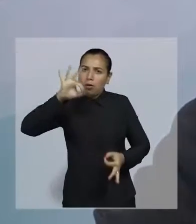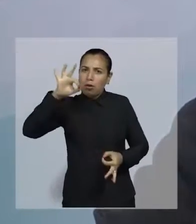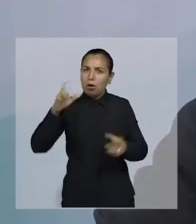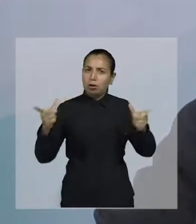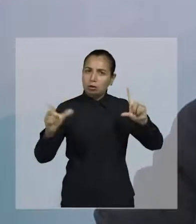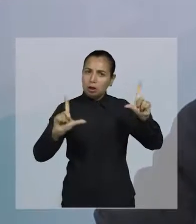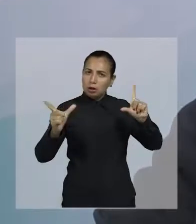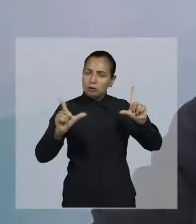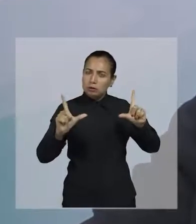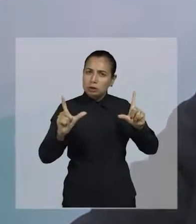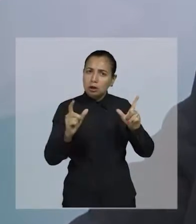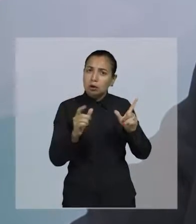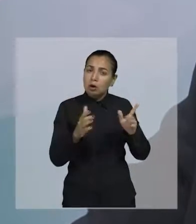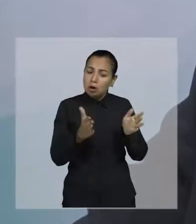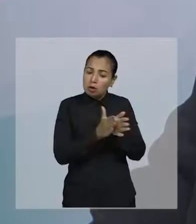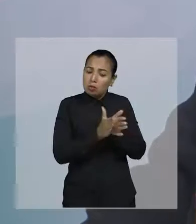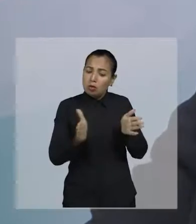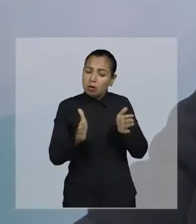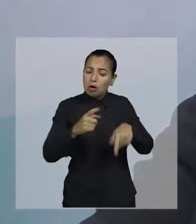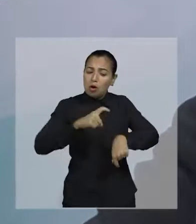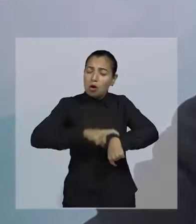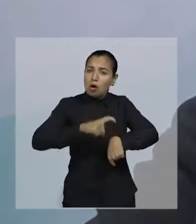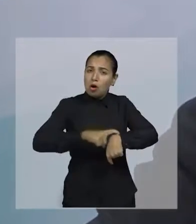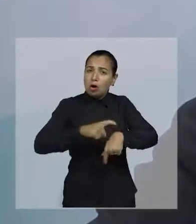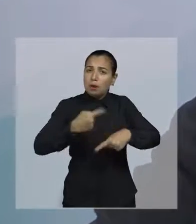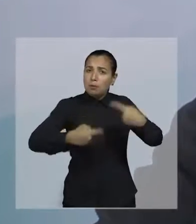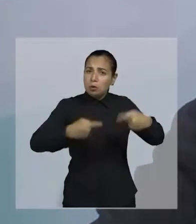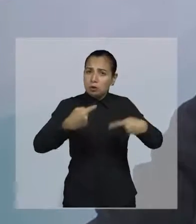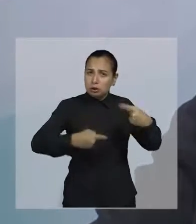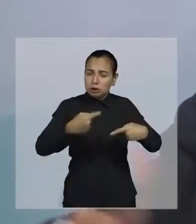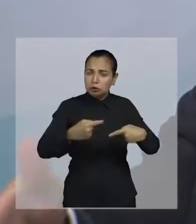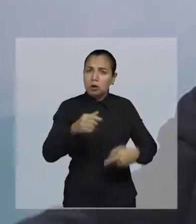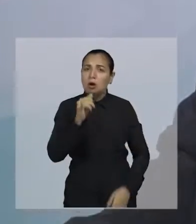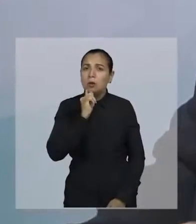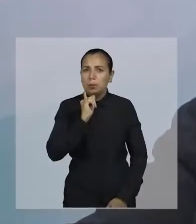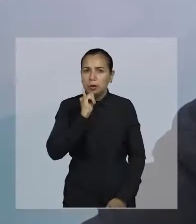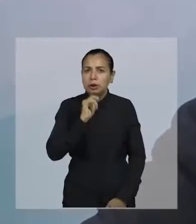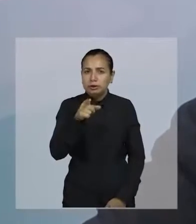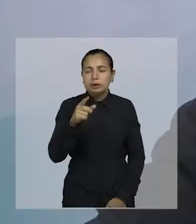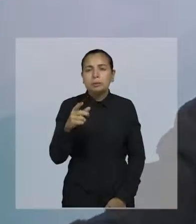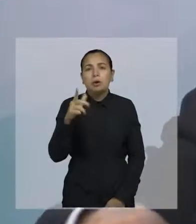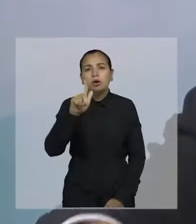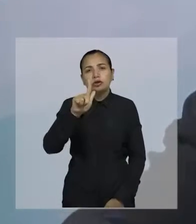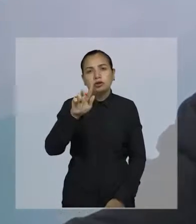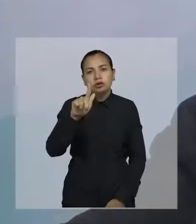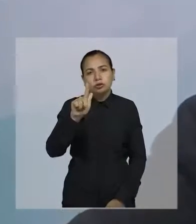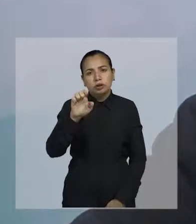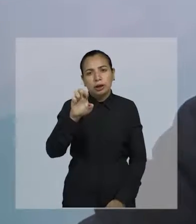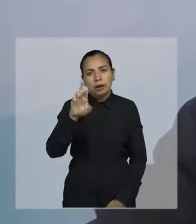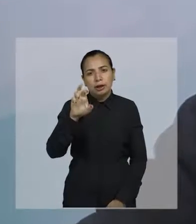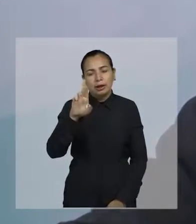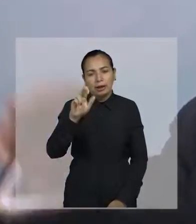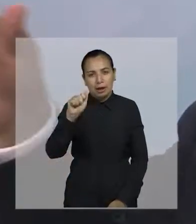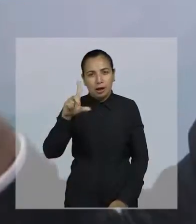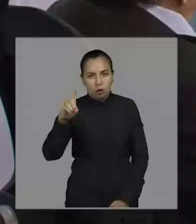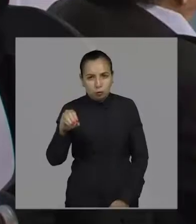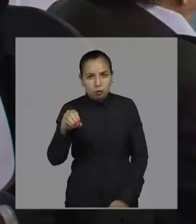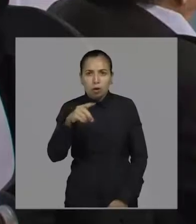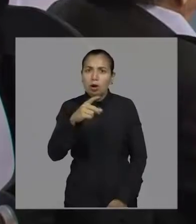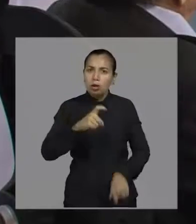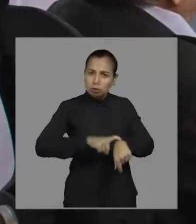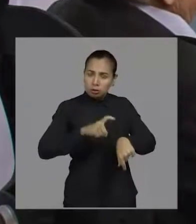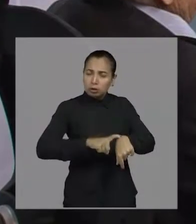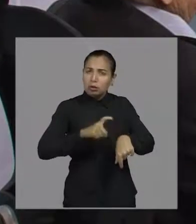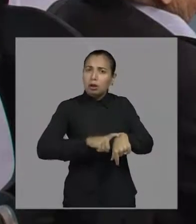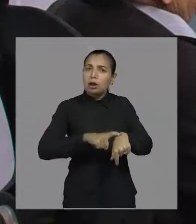na propaganda eleitoral ficar fora do segundo turno. Por exemplo, o mesmo Geraldo Alckmin, que agora está concorrendo, já teve um